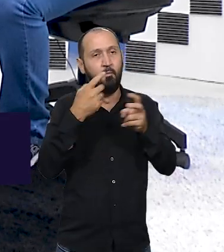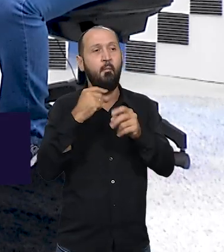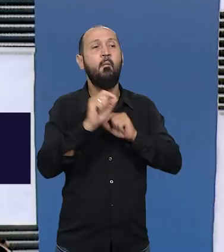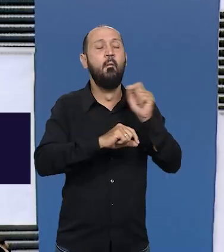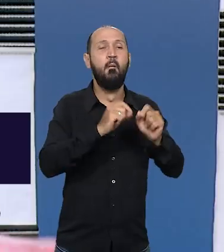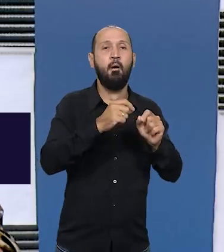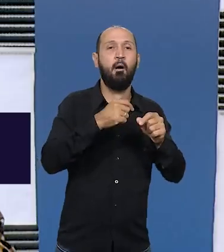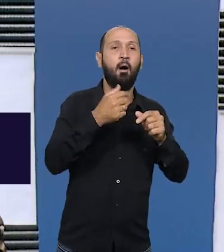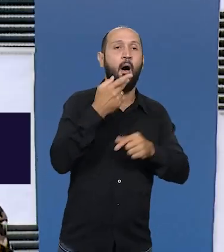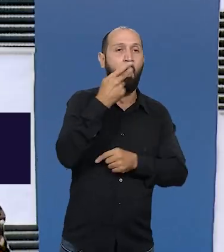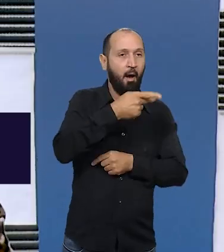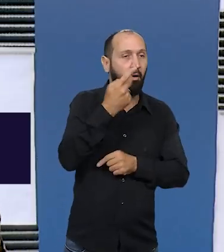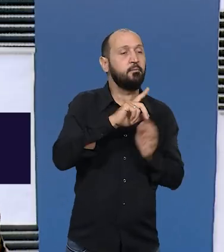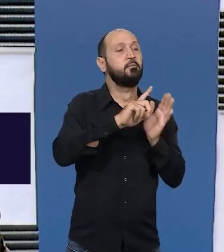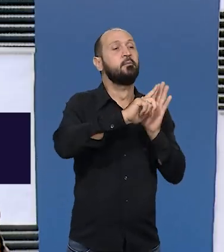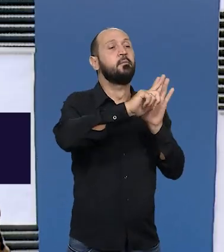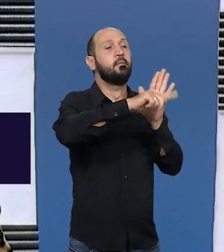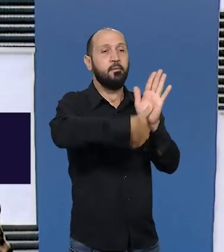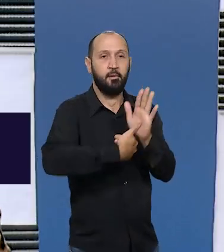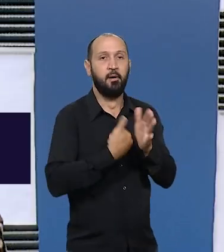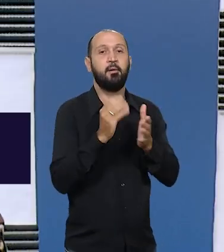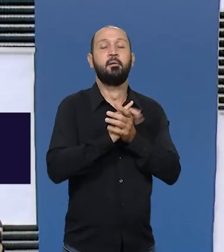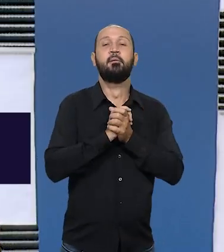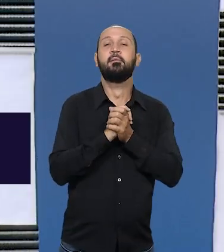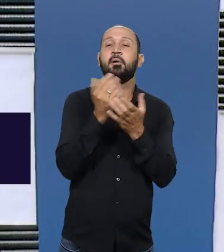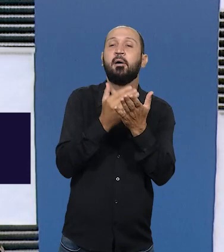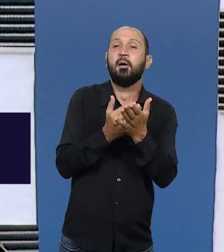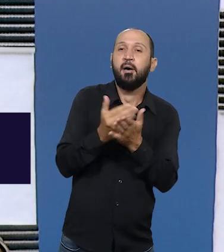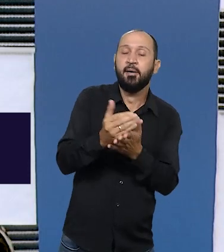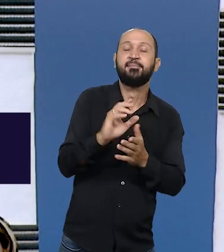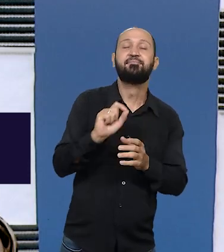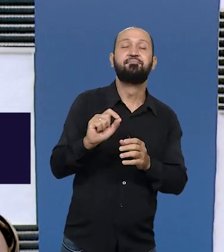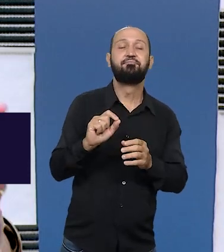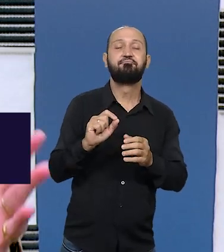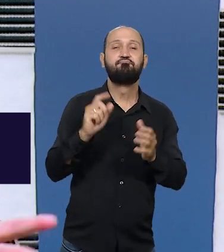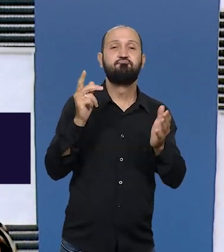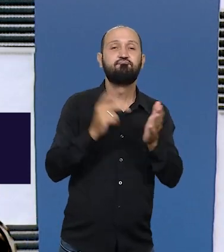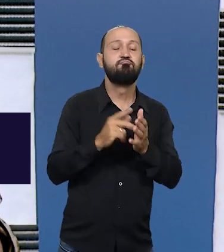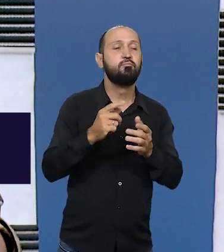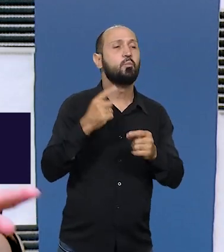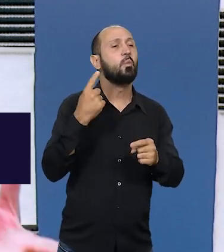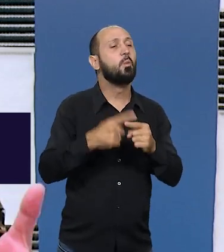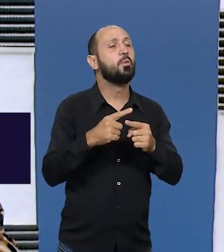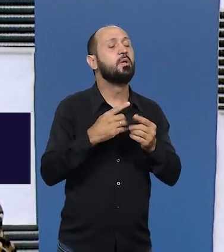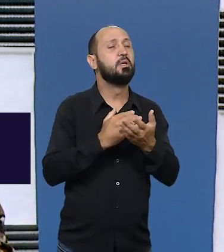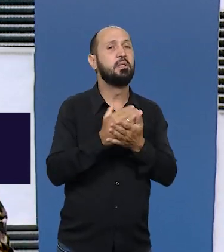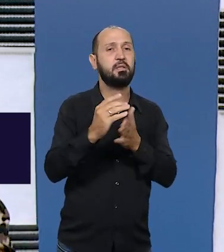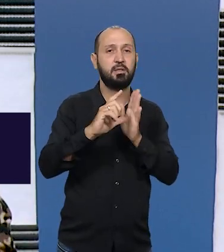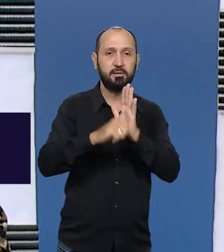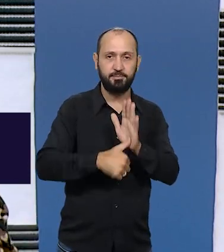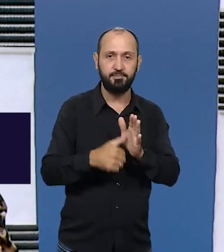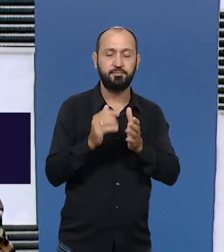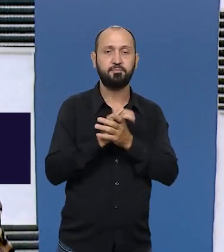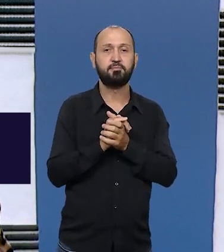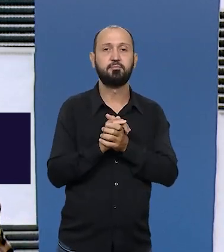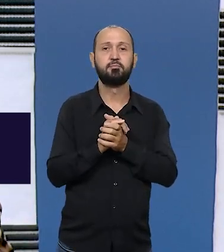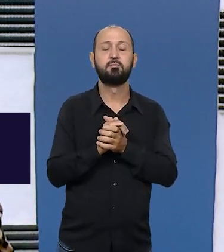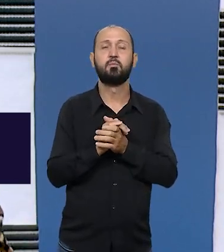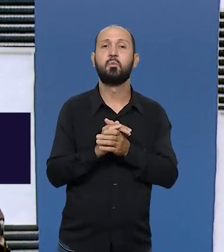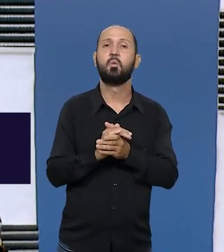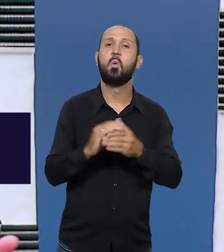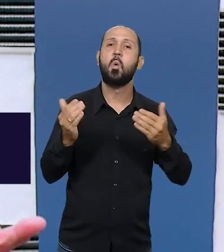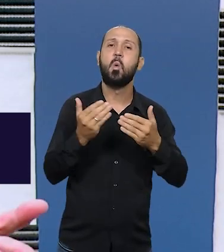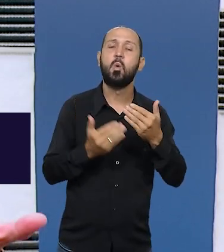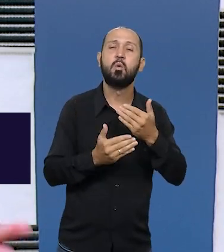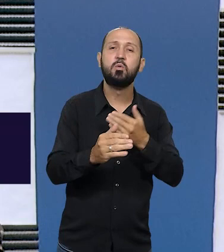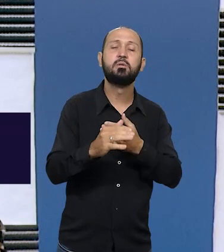observando os atrasos, principalmente na fala. E aí começa a buscar o motivo desse atraso, né? O que